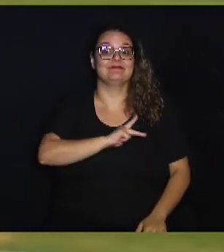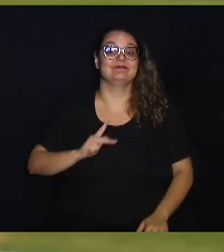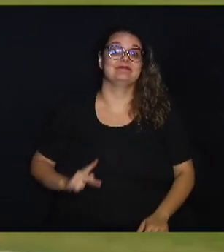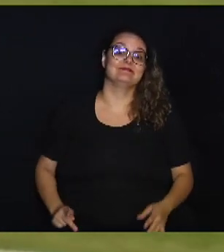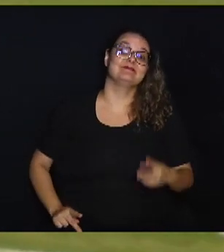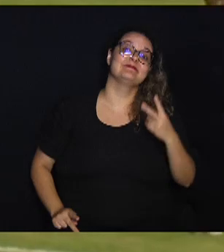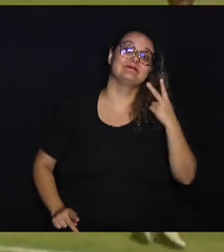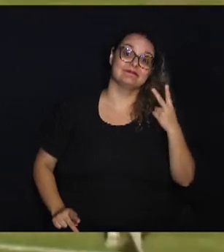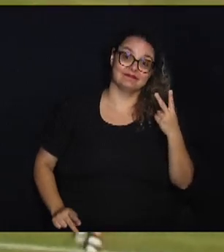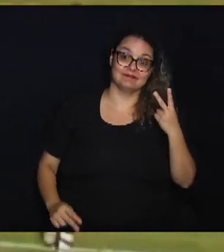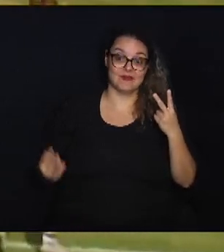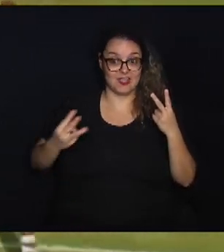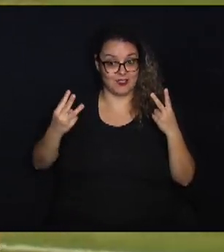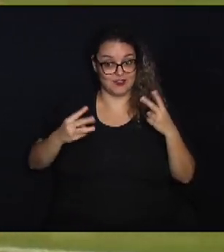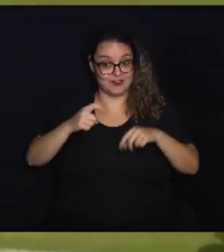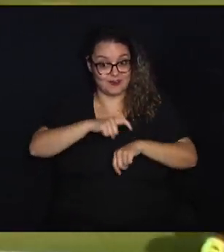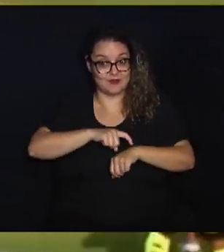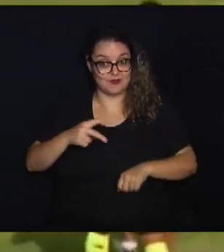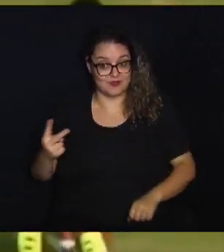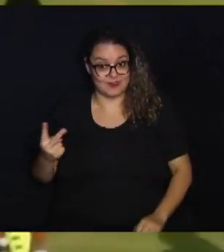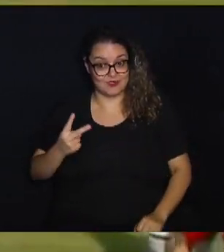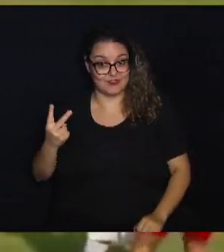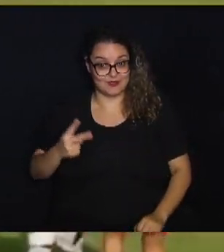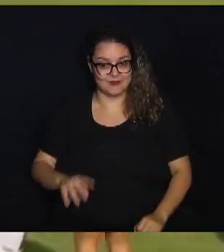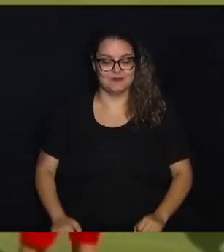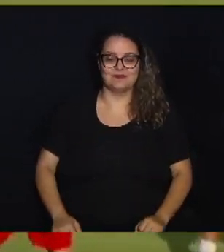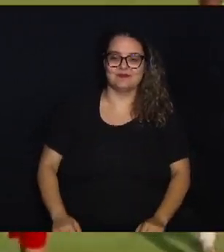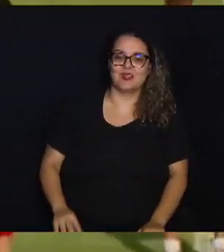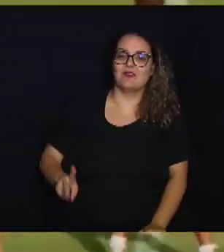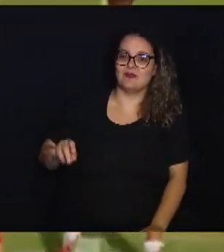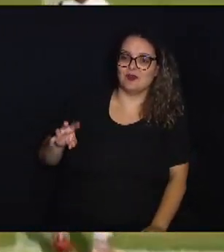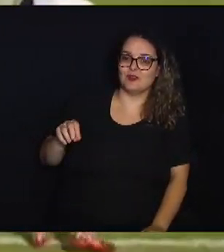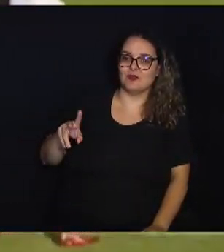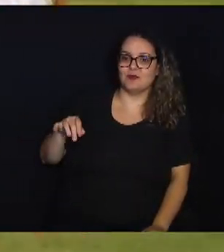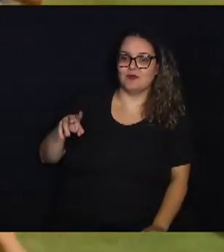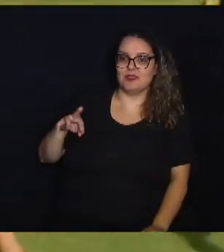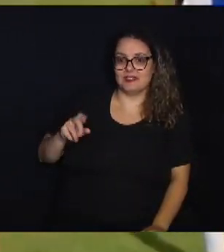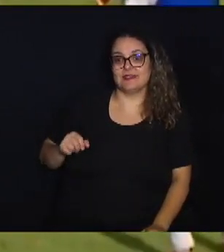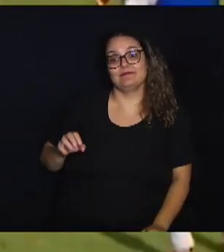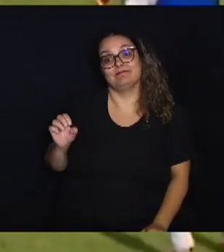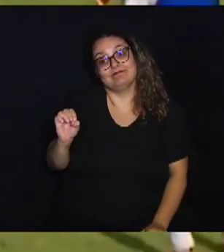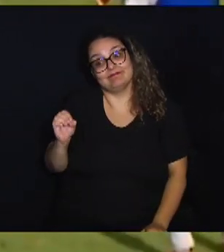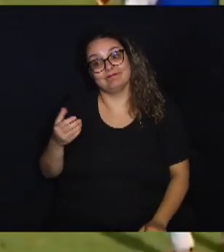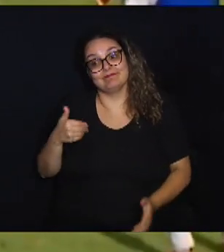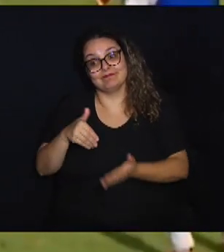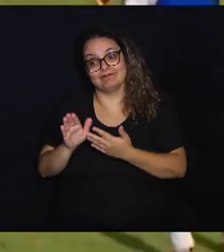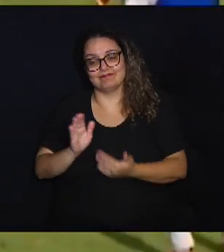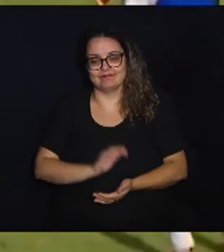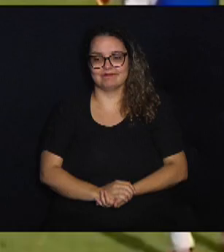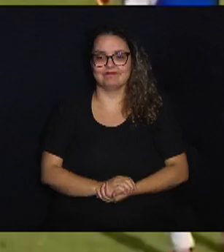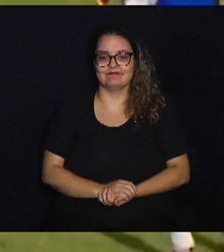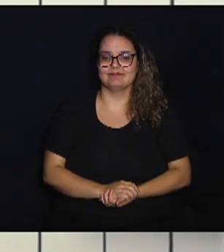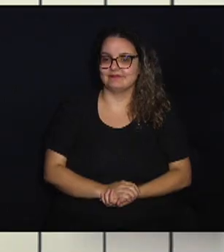Preta na terceira fase 2, Votuporanguense eliminado 0.